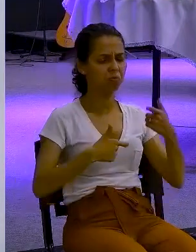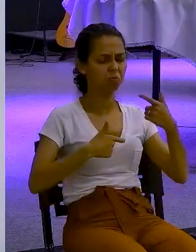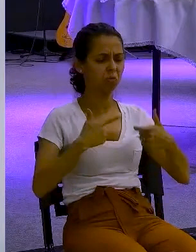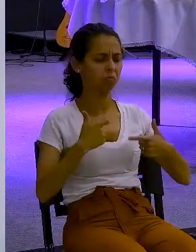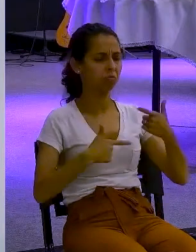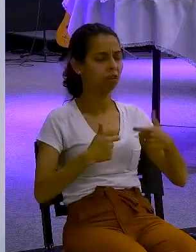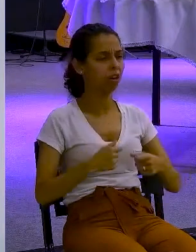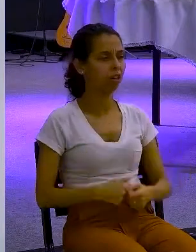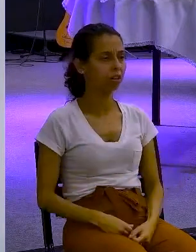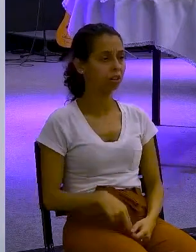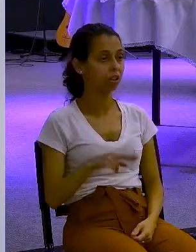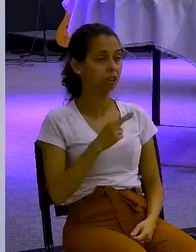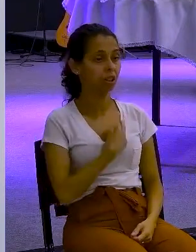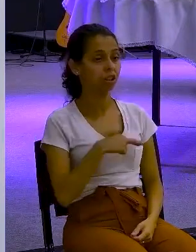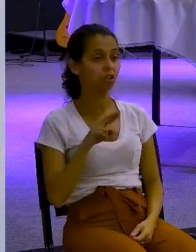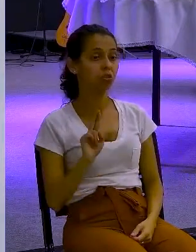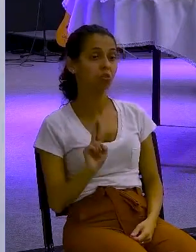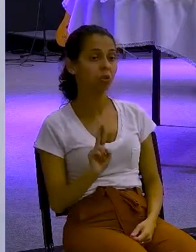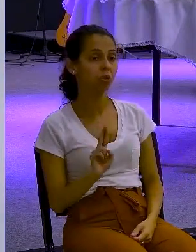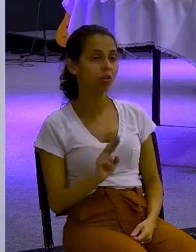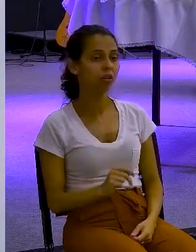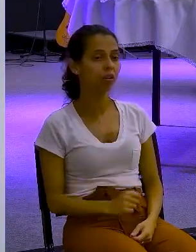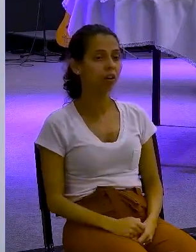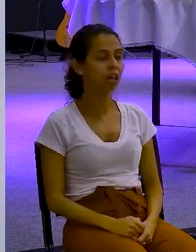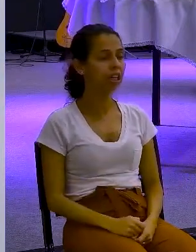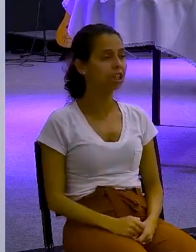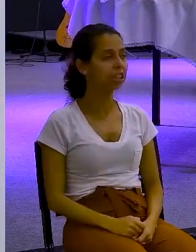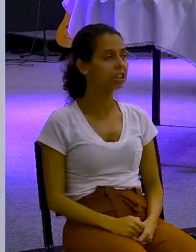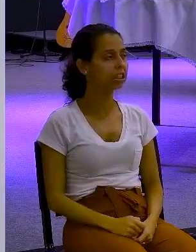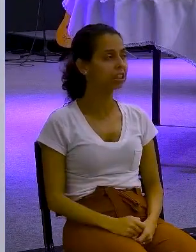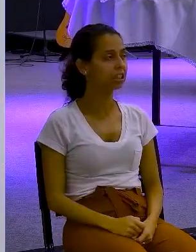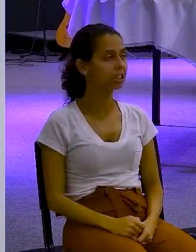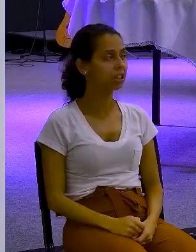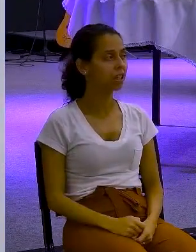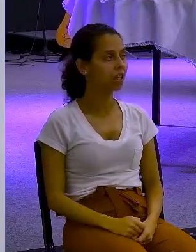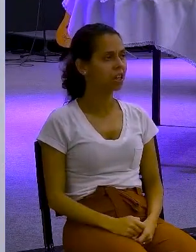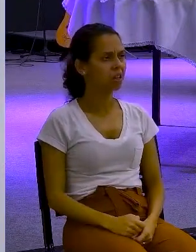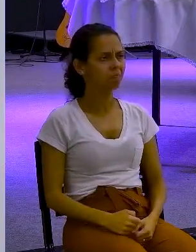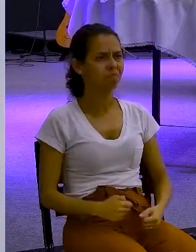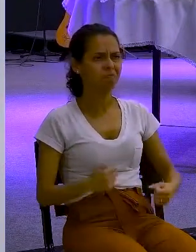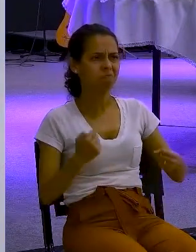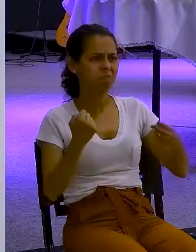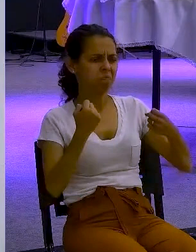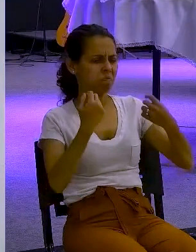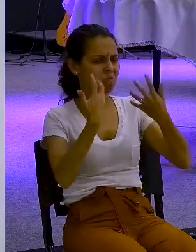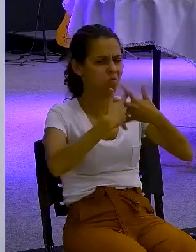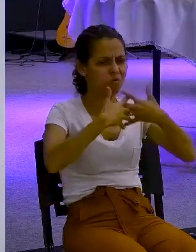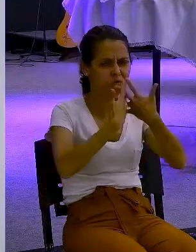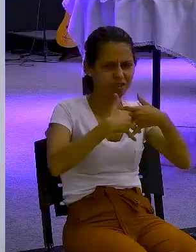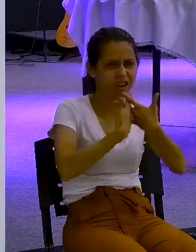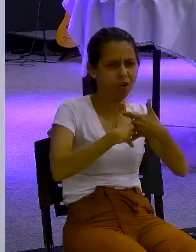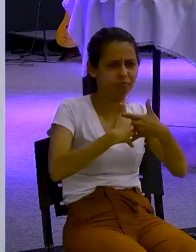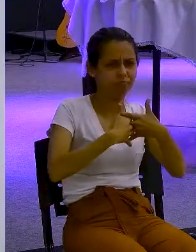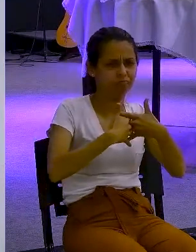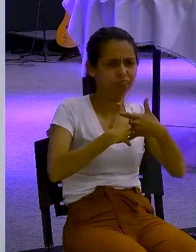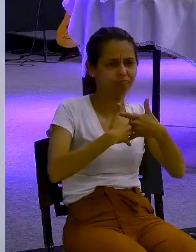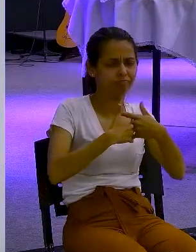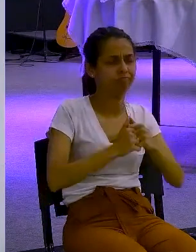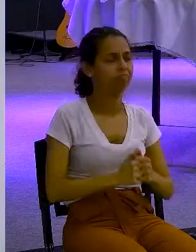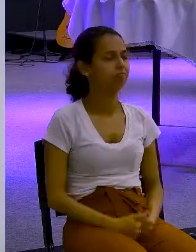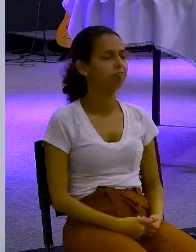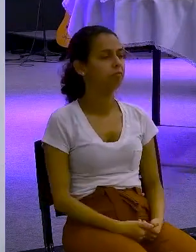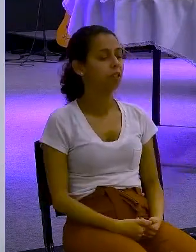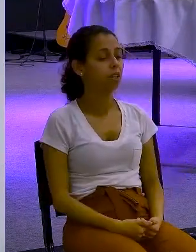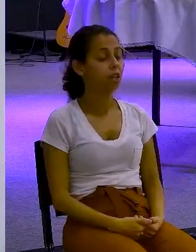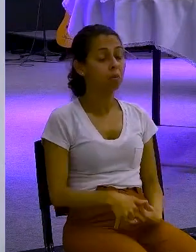as religiões serão a motivação dos desentendimentos dos homens. Há inclusive aqueles que